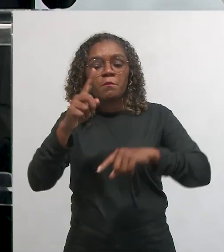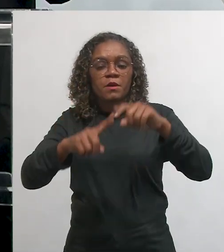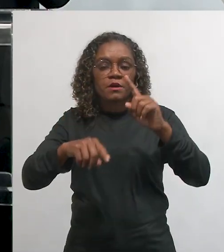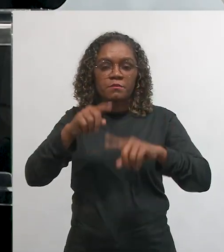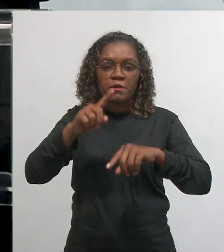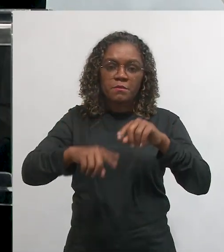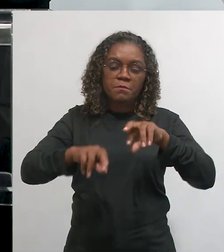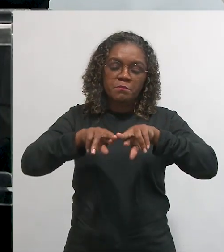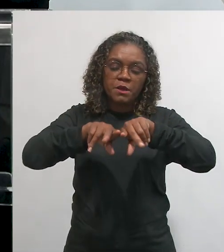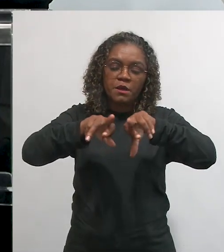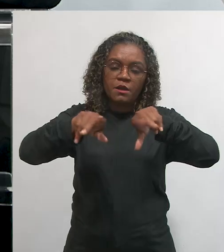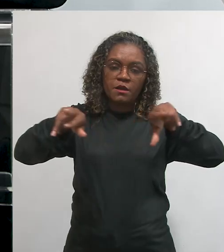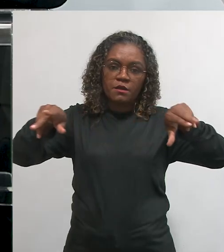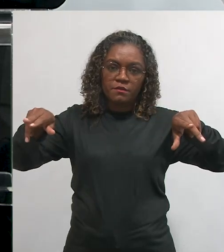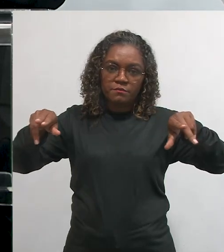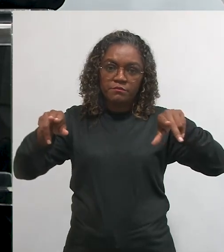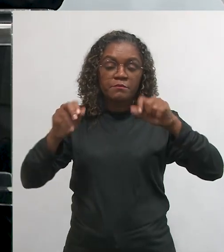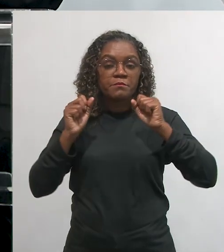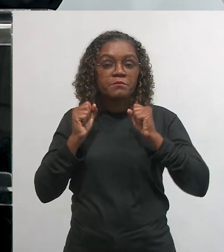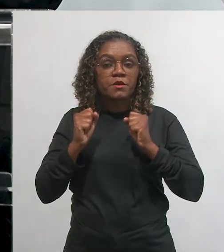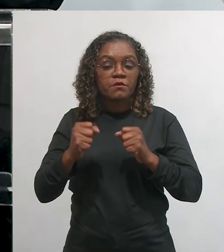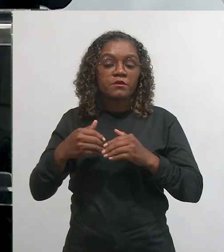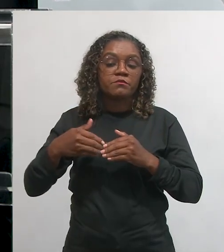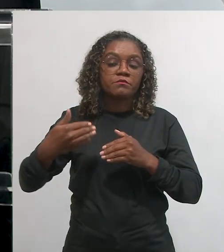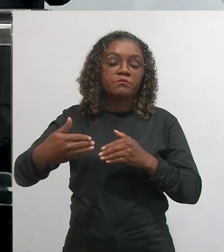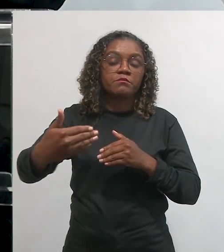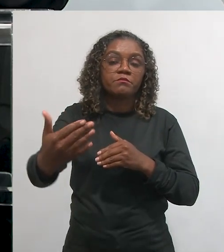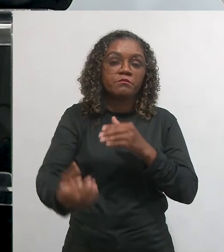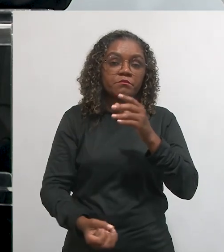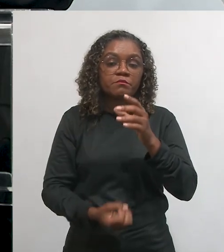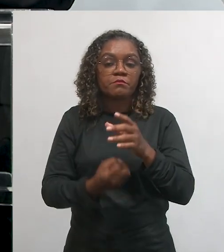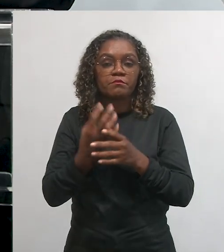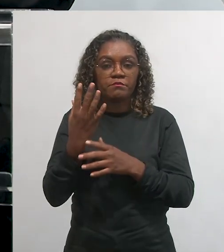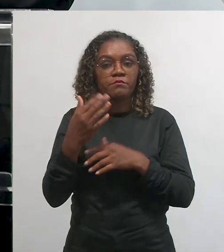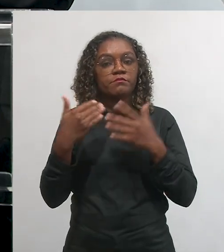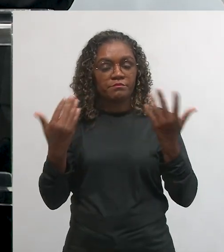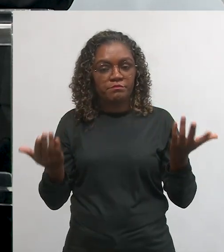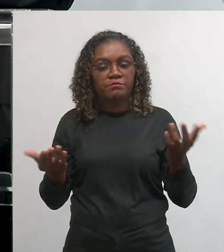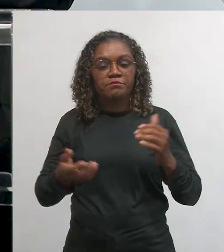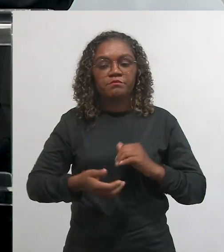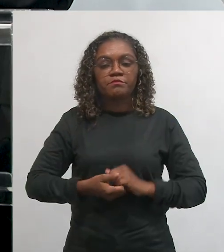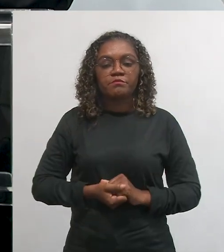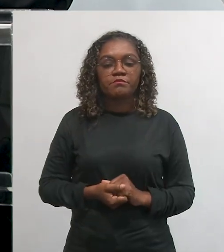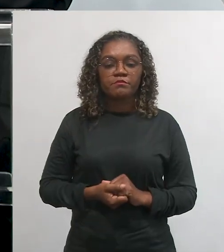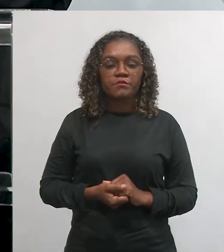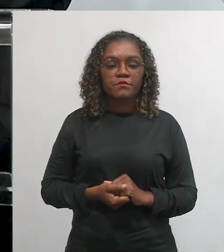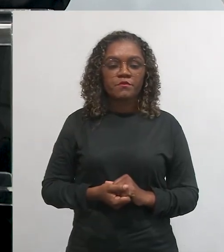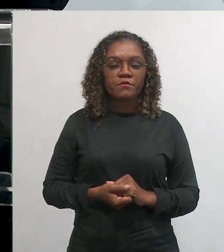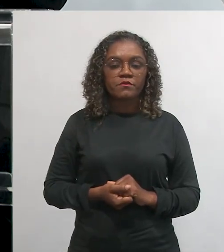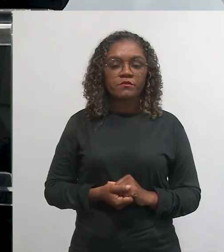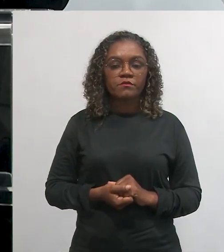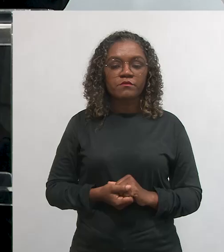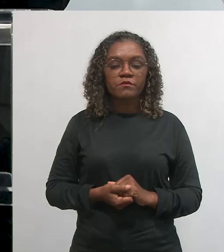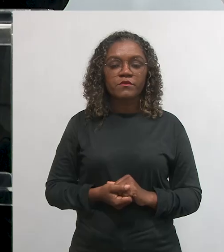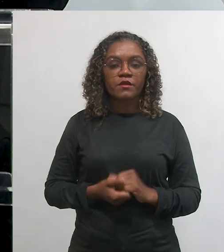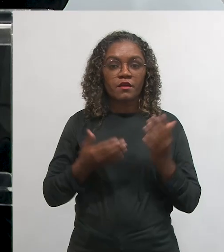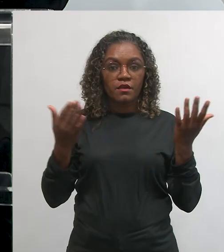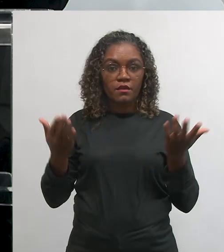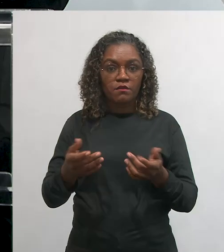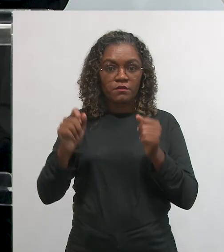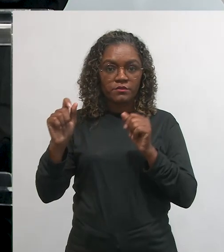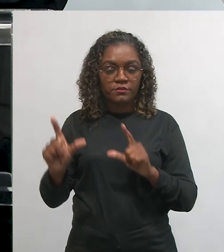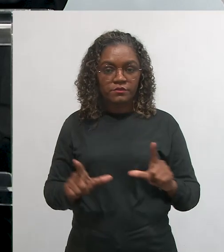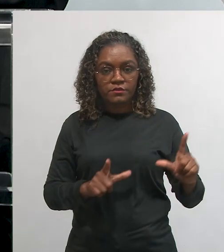podem surgir a partir do que foi criado há 2 e 3 séculos. Então vamos para o próximo slide, fazer uma